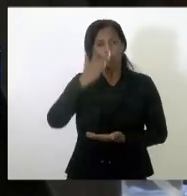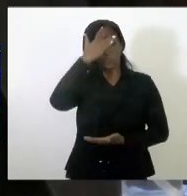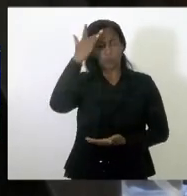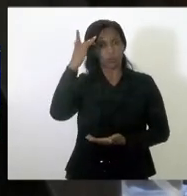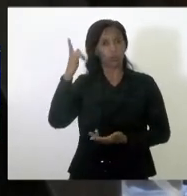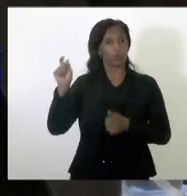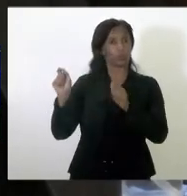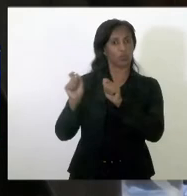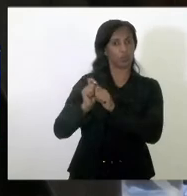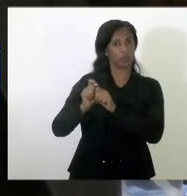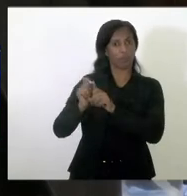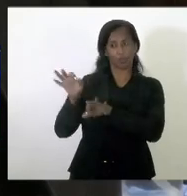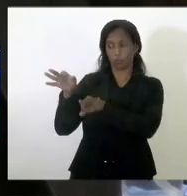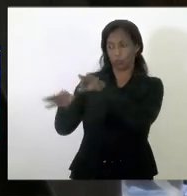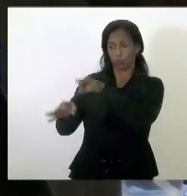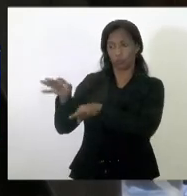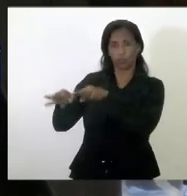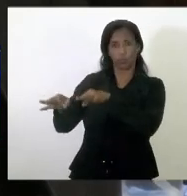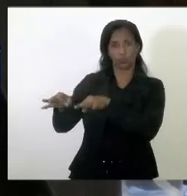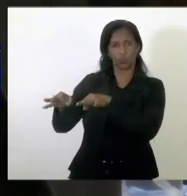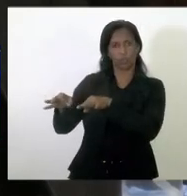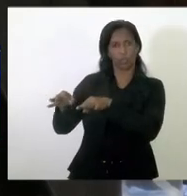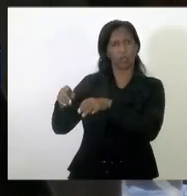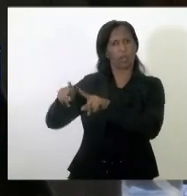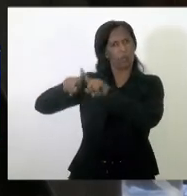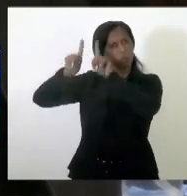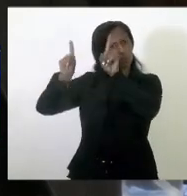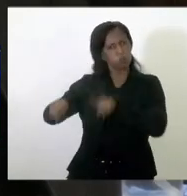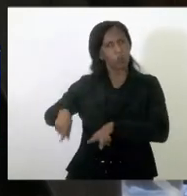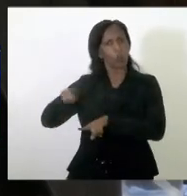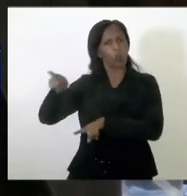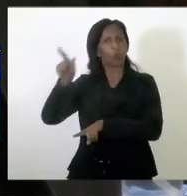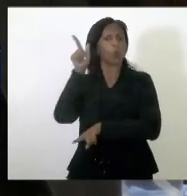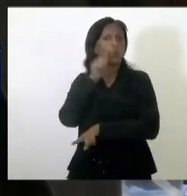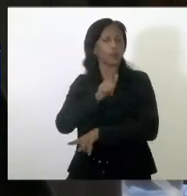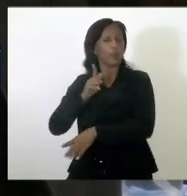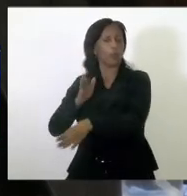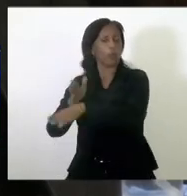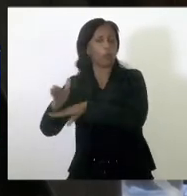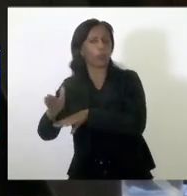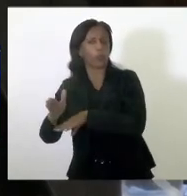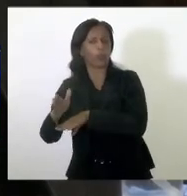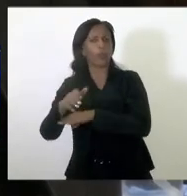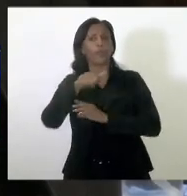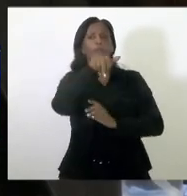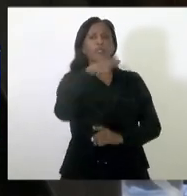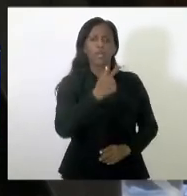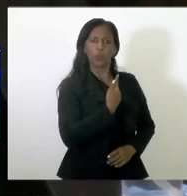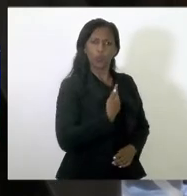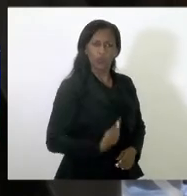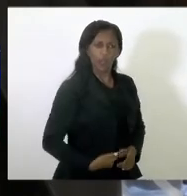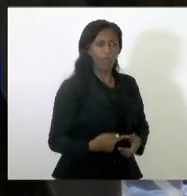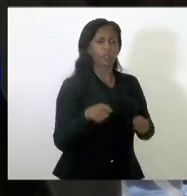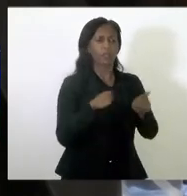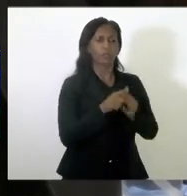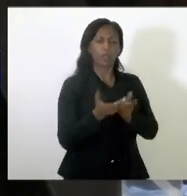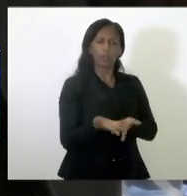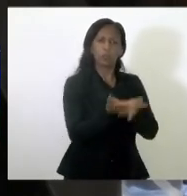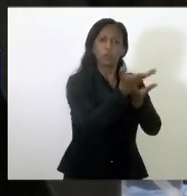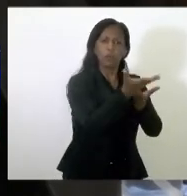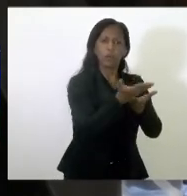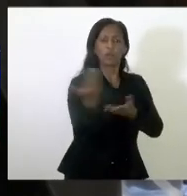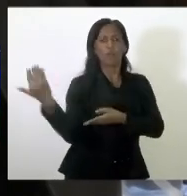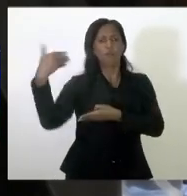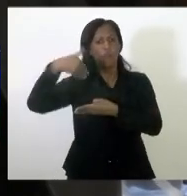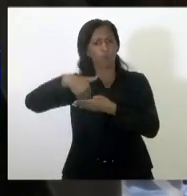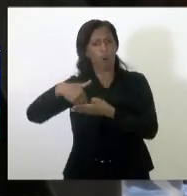Judiciário foram aprovados em concurso público, no exercício daquela função pública. Quem governa o Estado como governador foi eleito